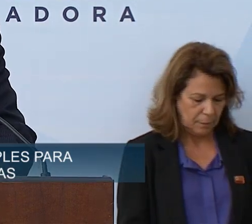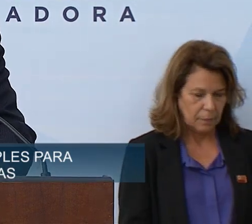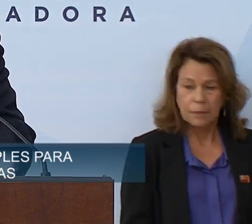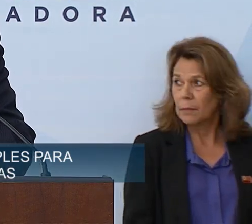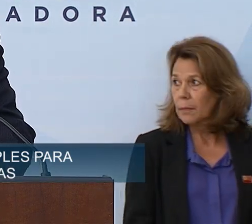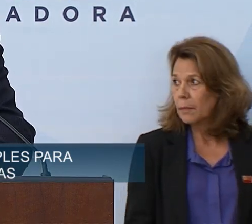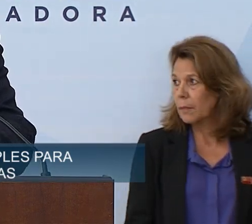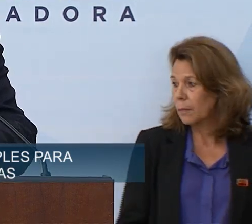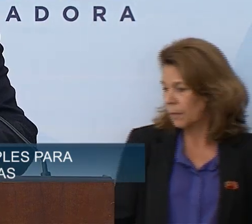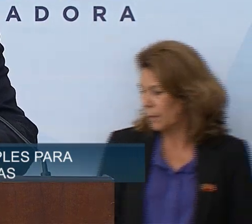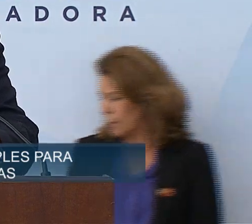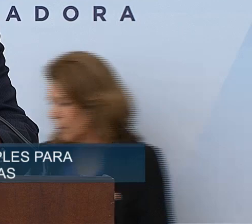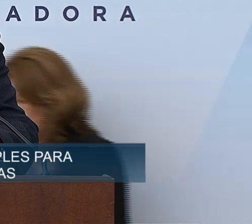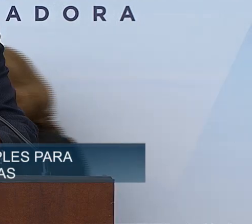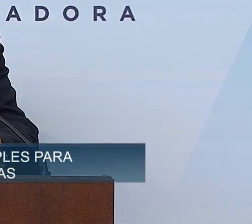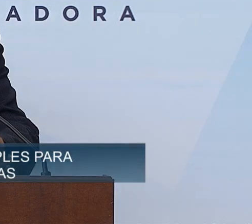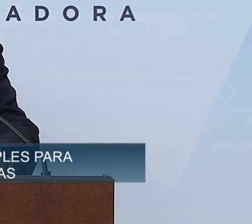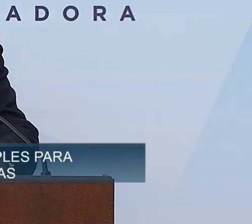projeto